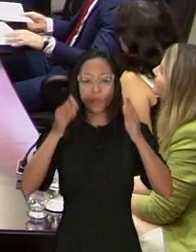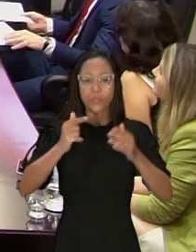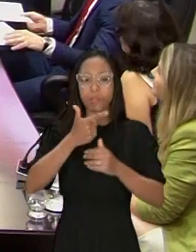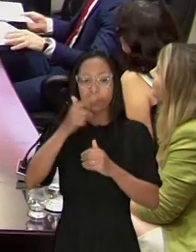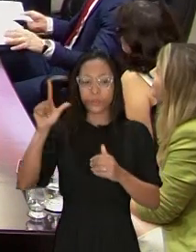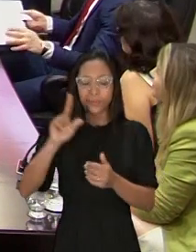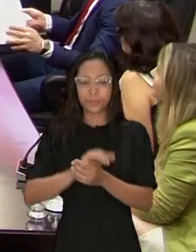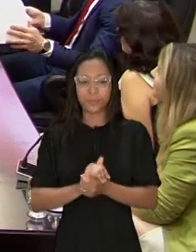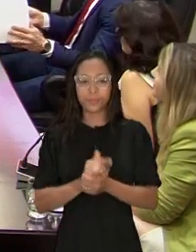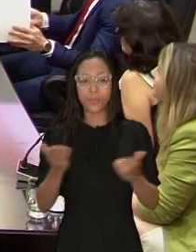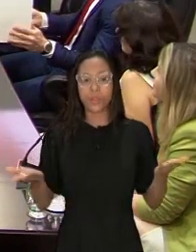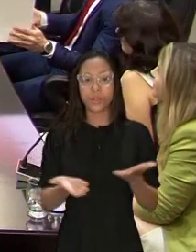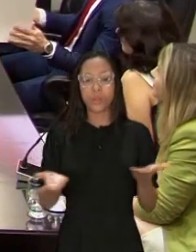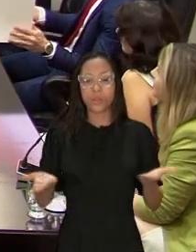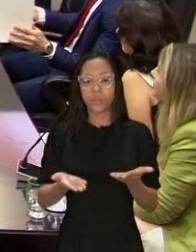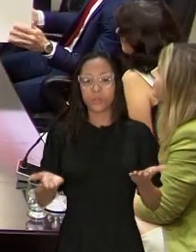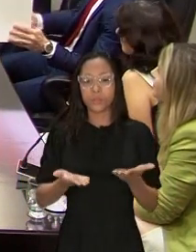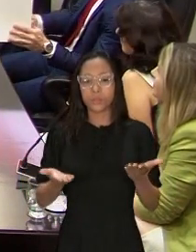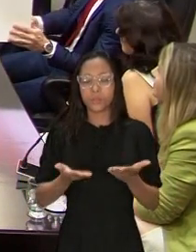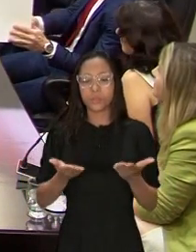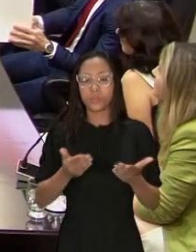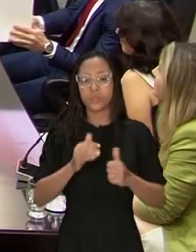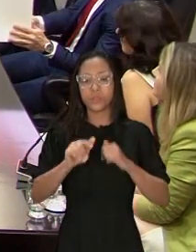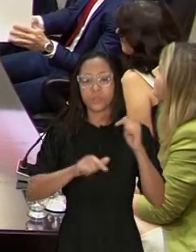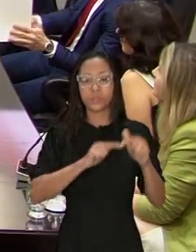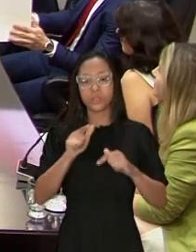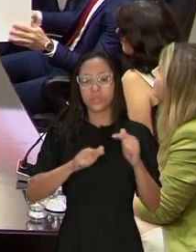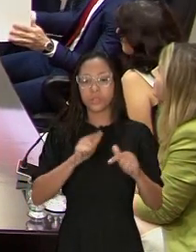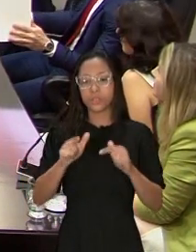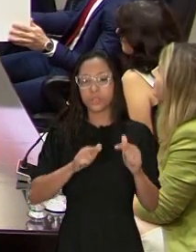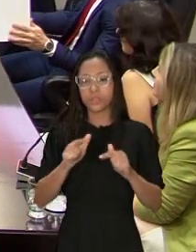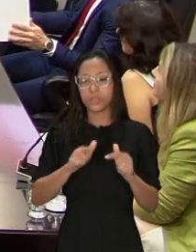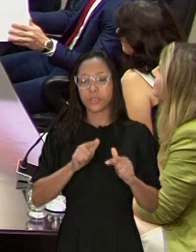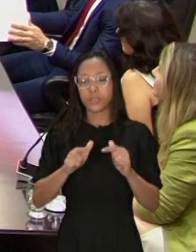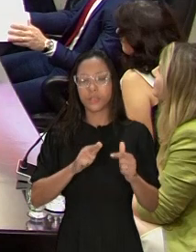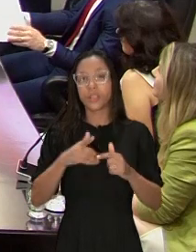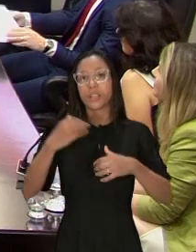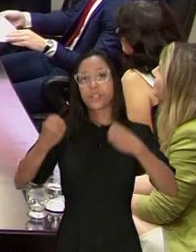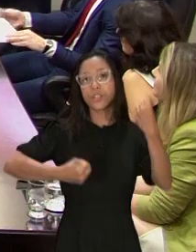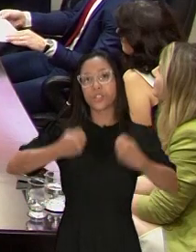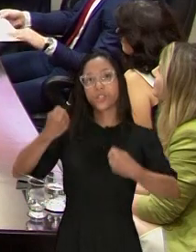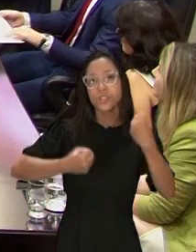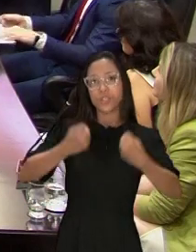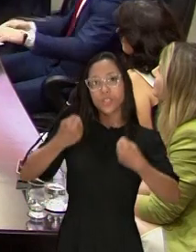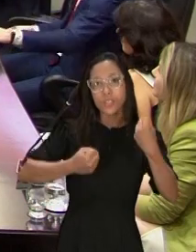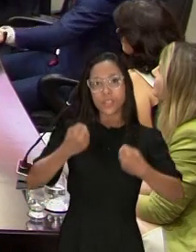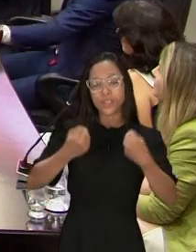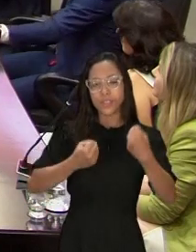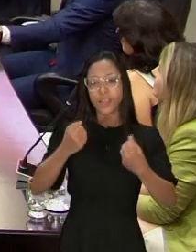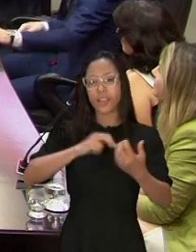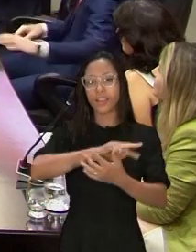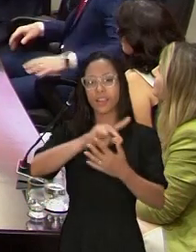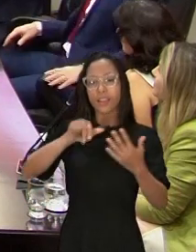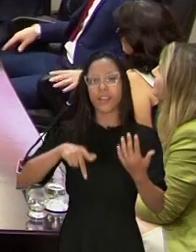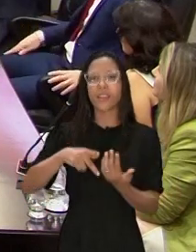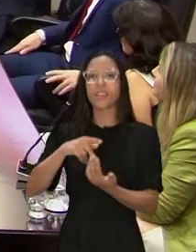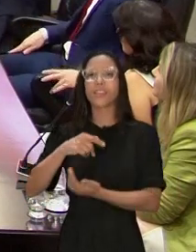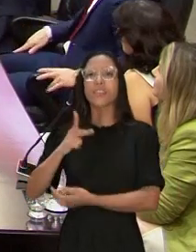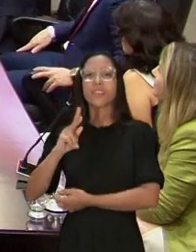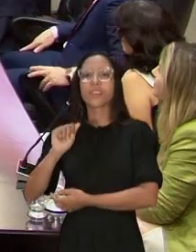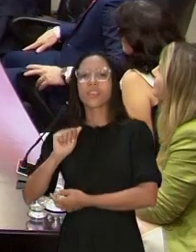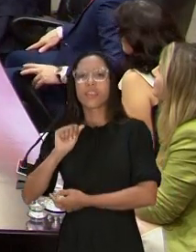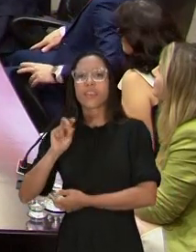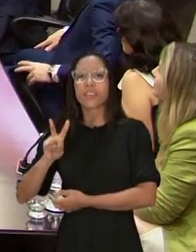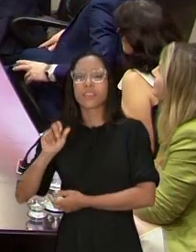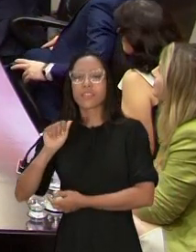Atualmente abriu concessionária Peugeot, a concessionária Kia, a concessionária Motos Kawasaki e em